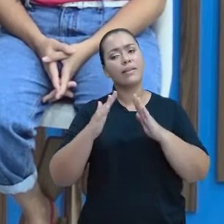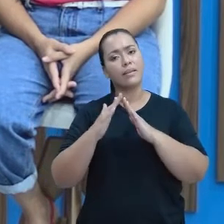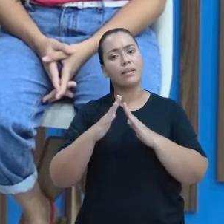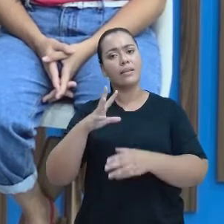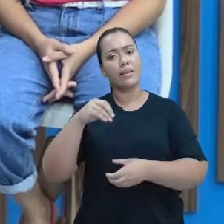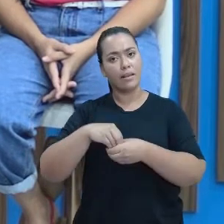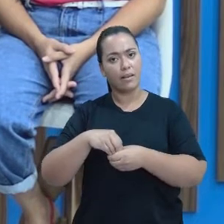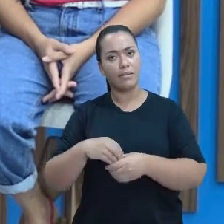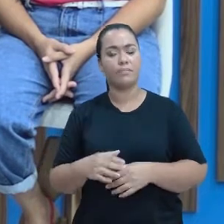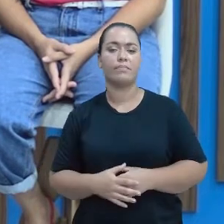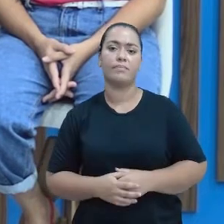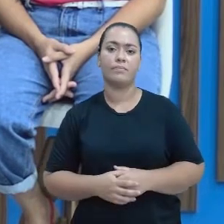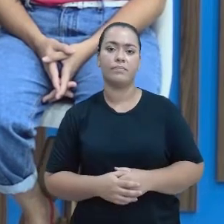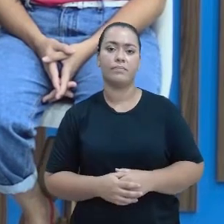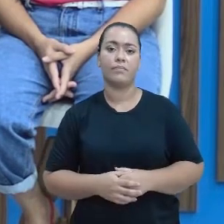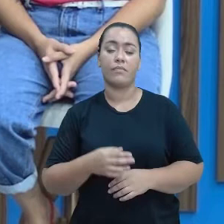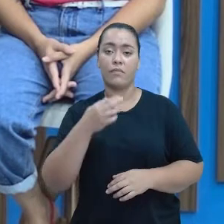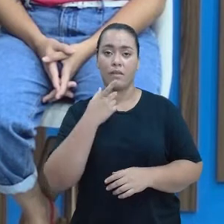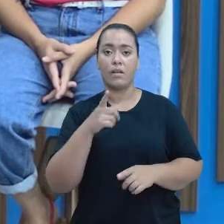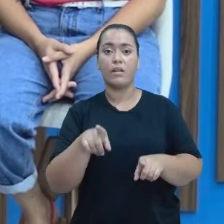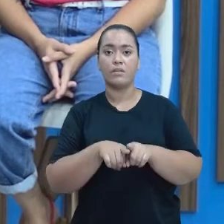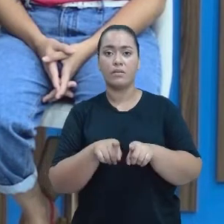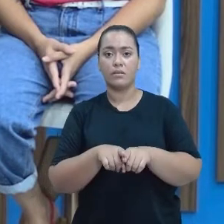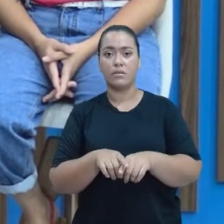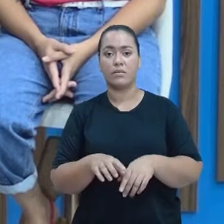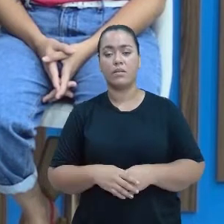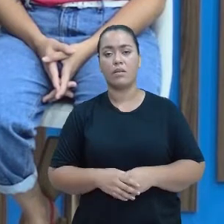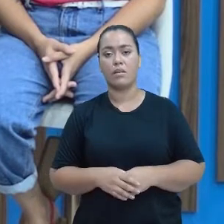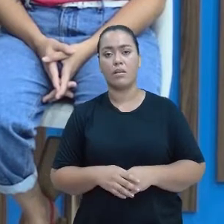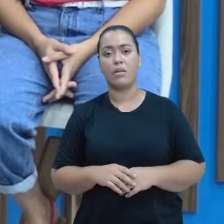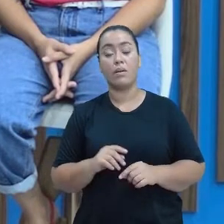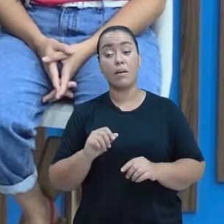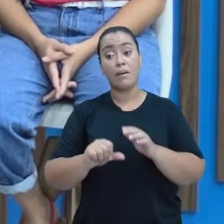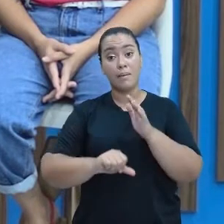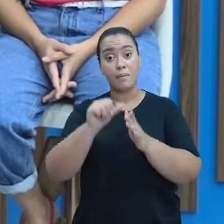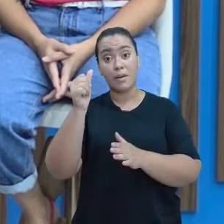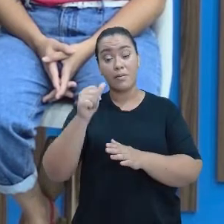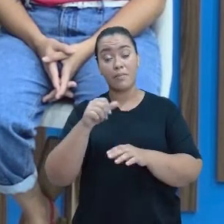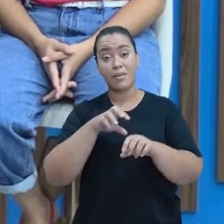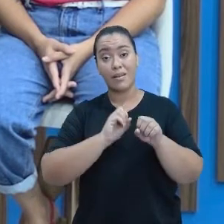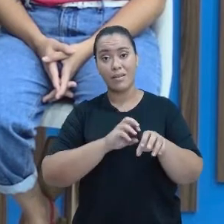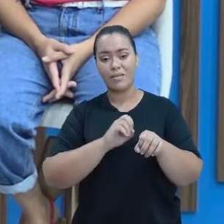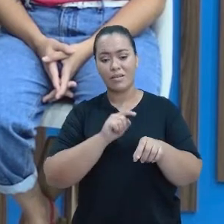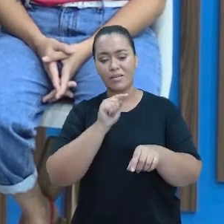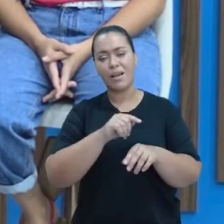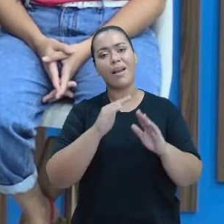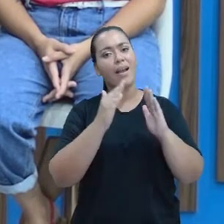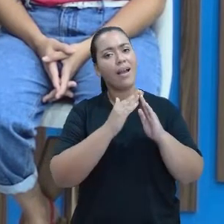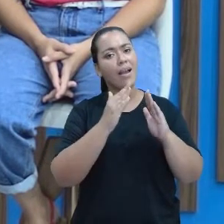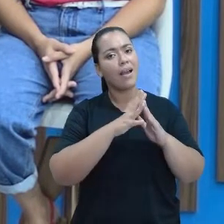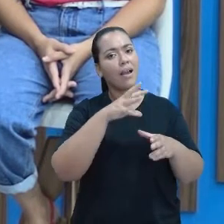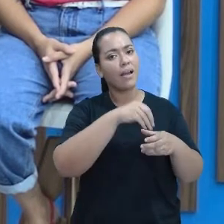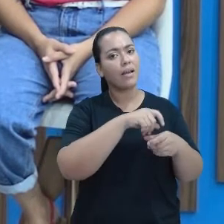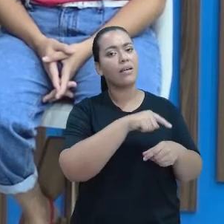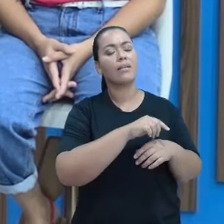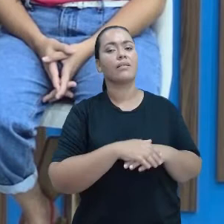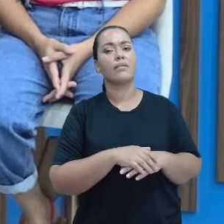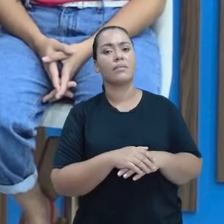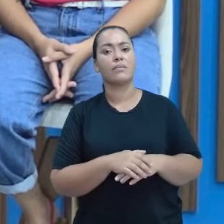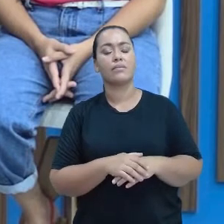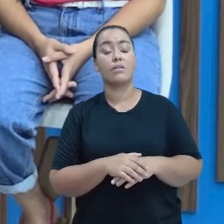né, tão divulgada como a educação doméstica. A primeira educação, então, os pais